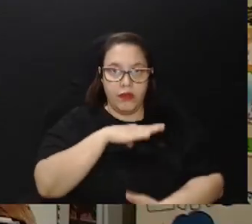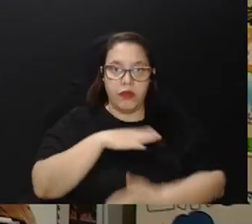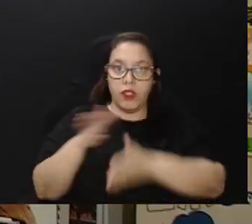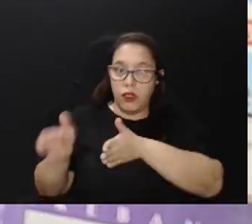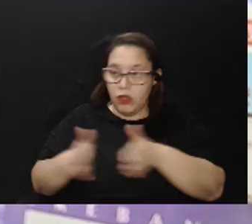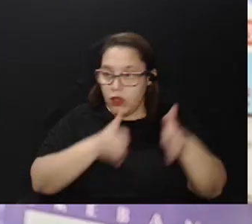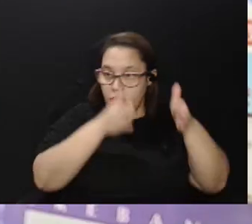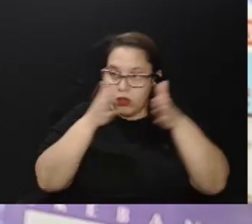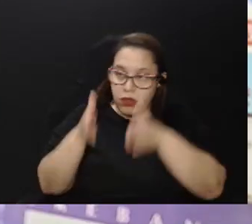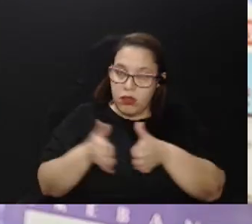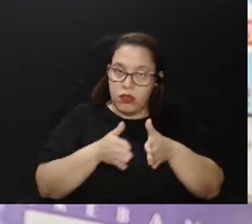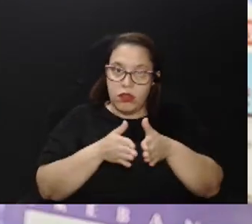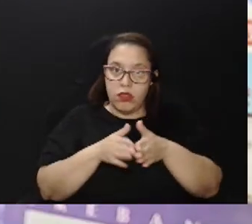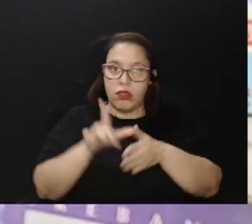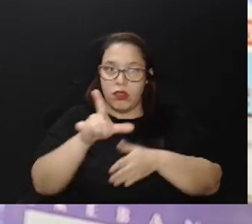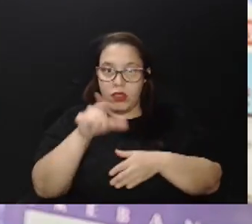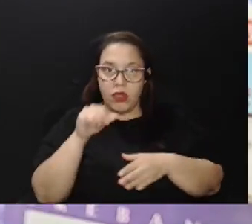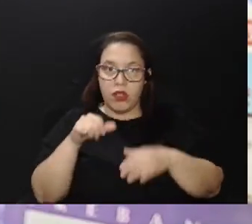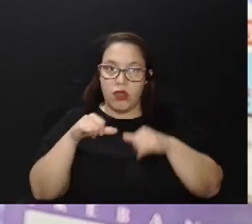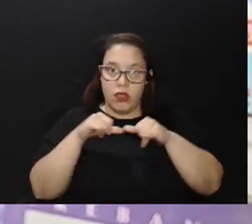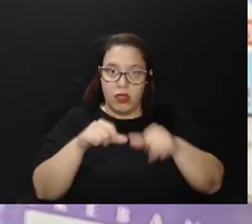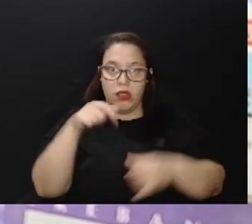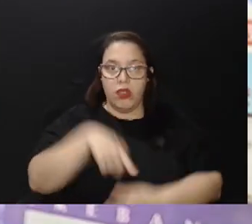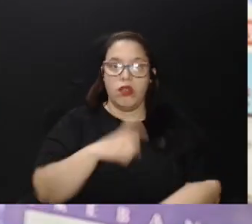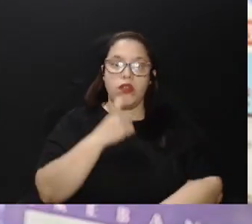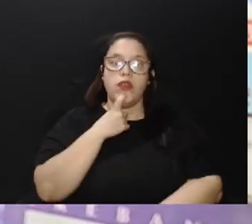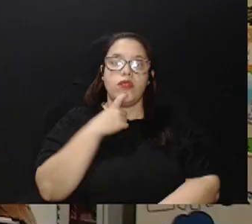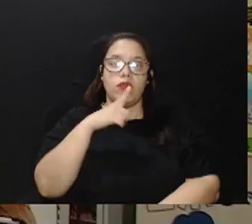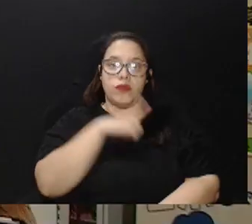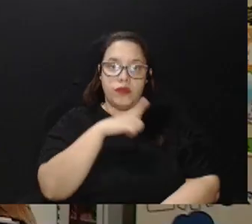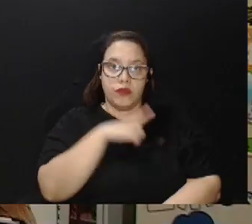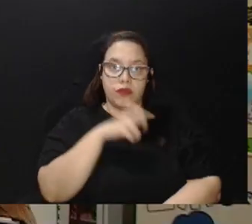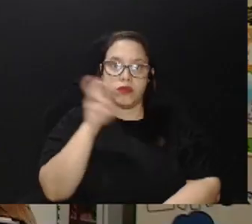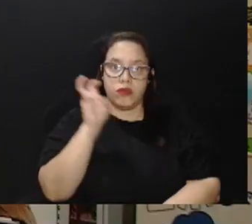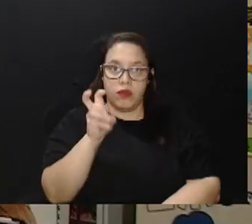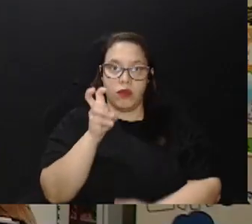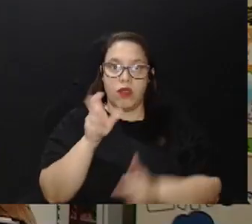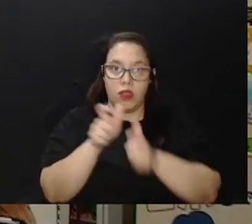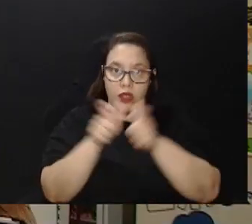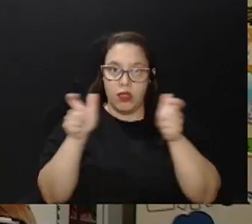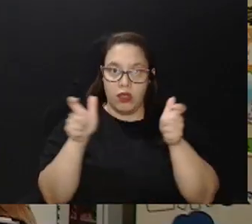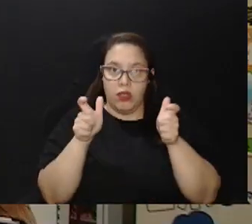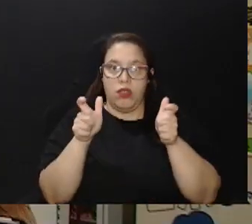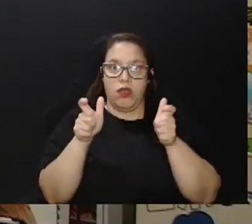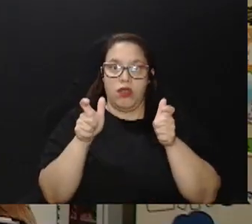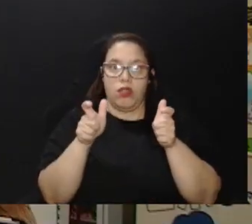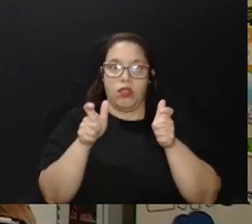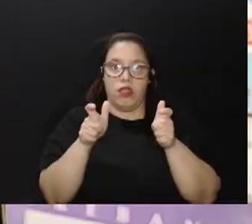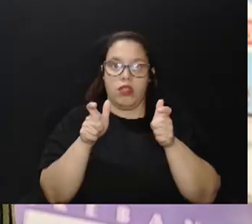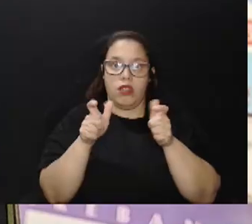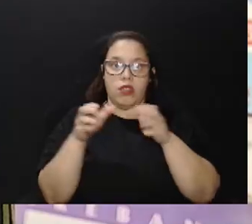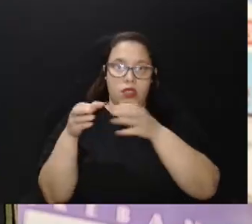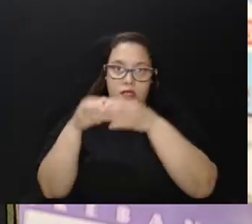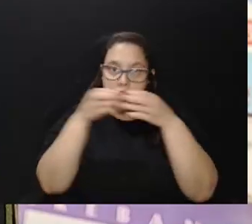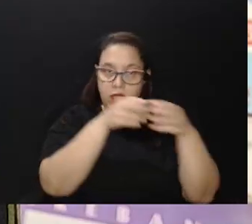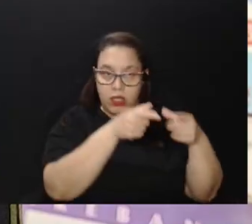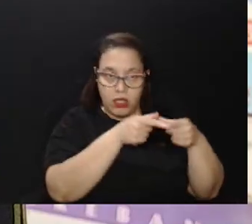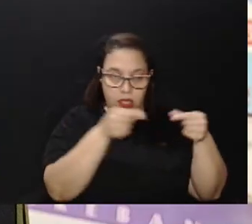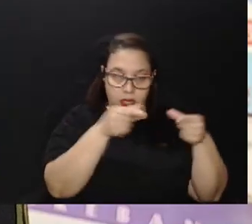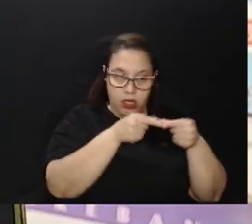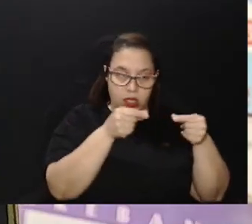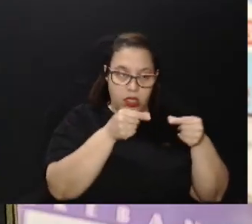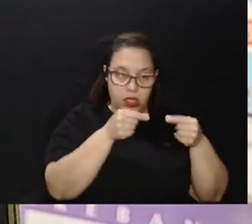do mercado. Aqui em Campinas nós temos 5 grandes comunidades japonesas. Os